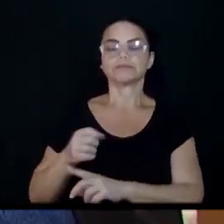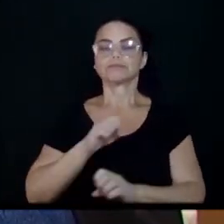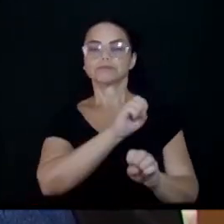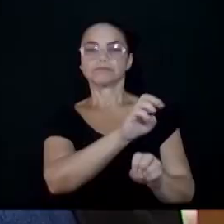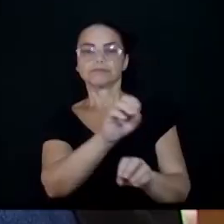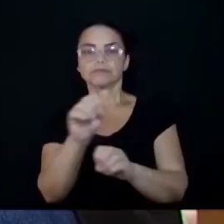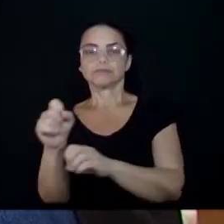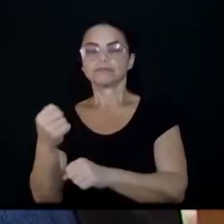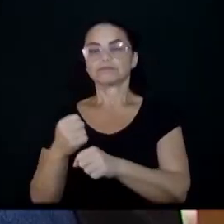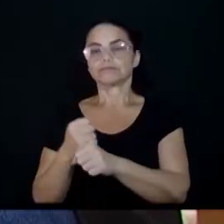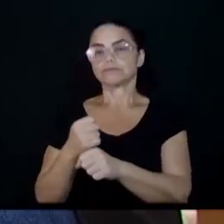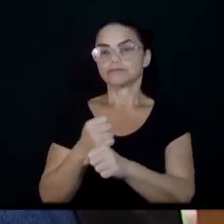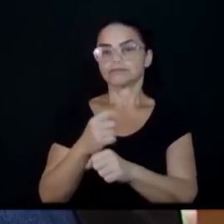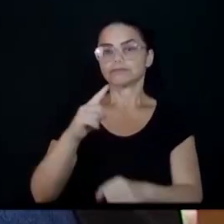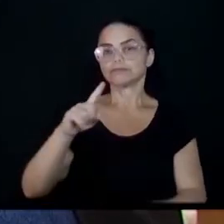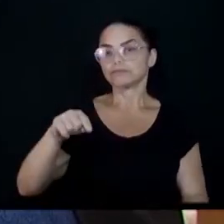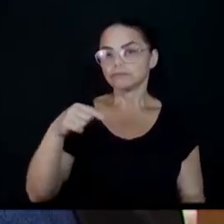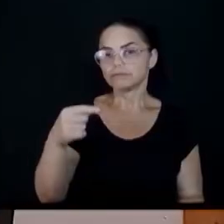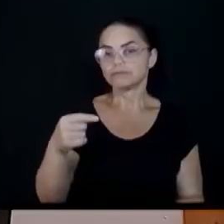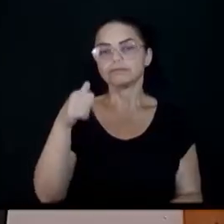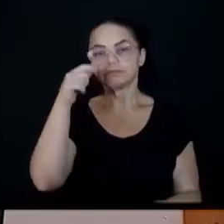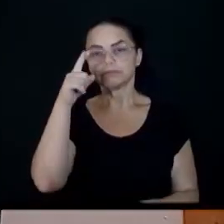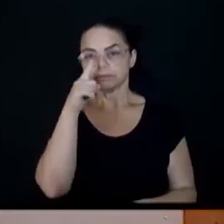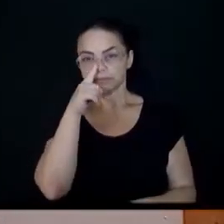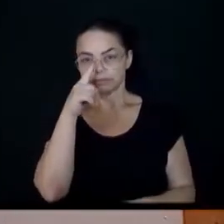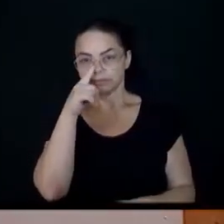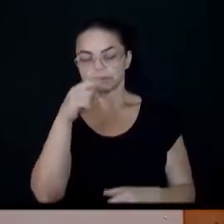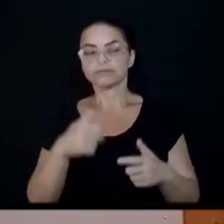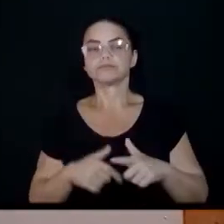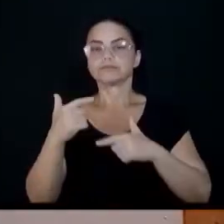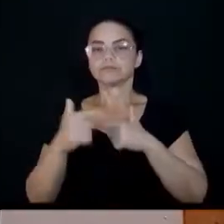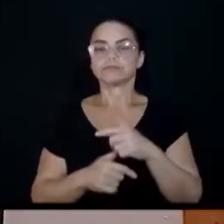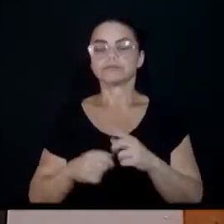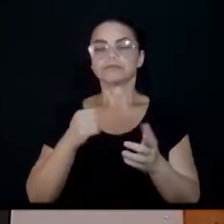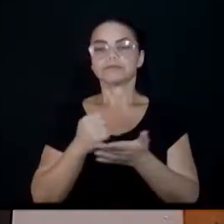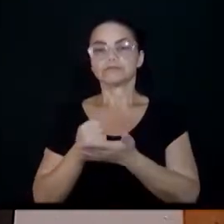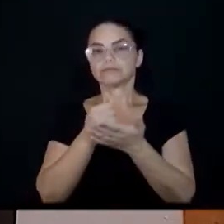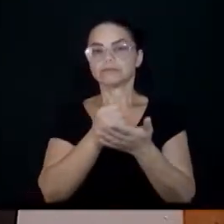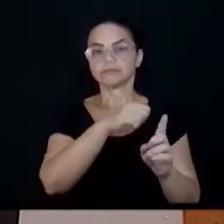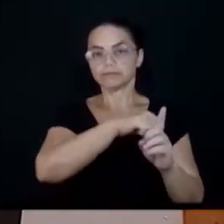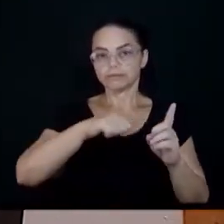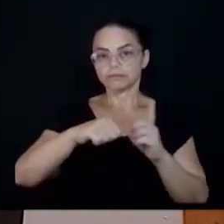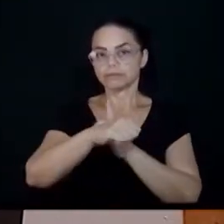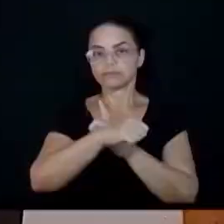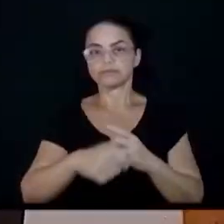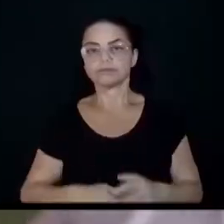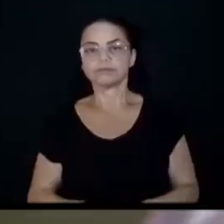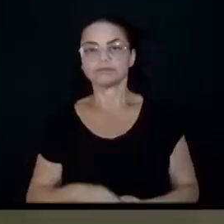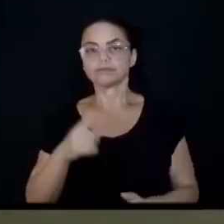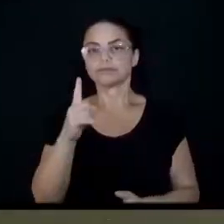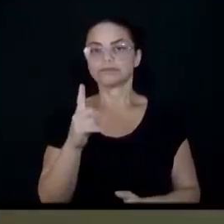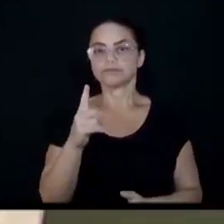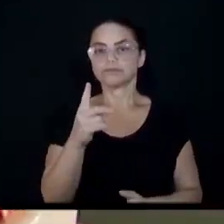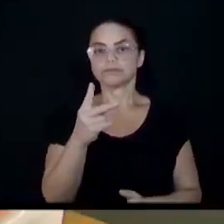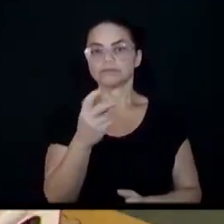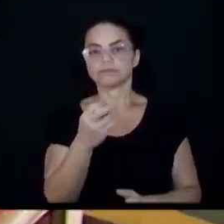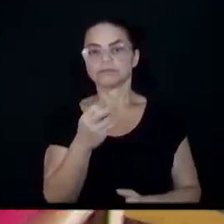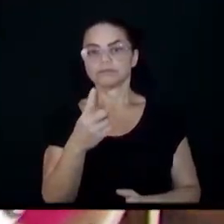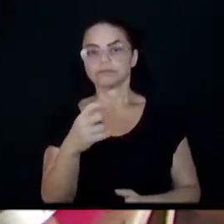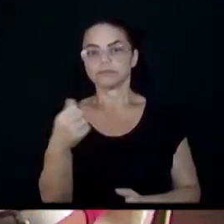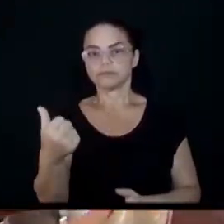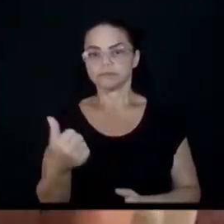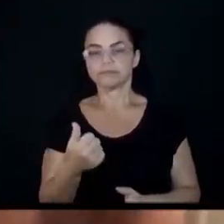veio trabalhar aqui como assistente social e depois, ali mais ou menos em 2016, eu comecei diretamente o